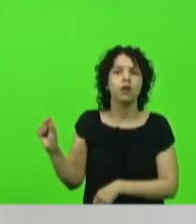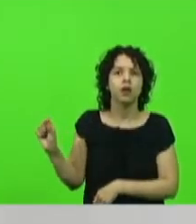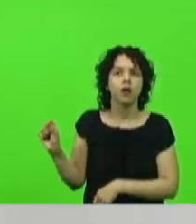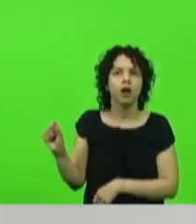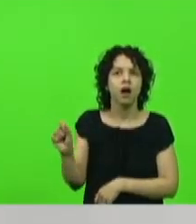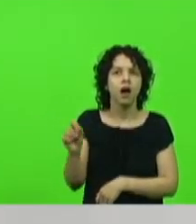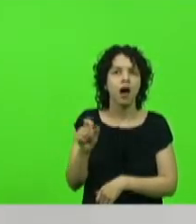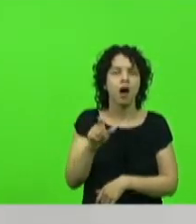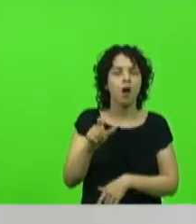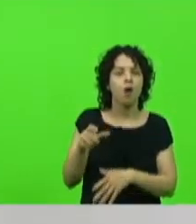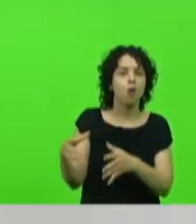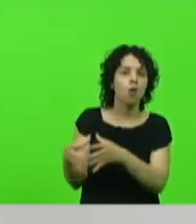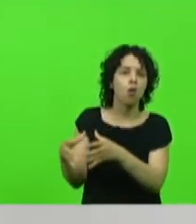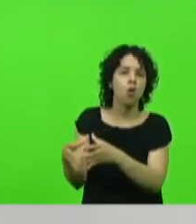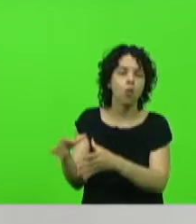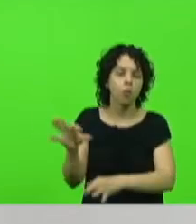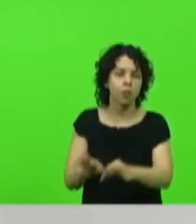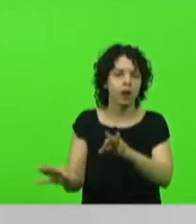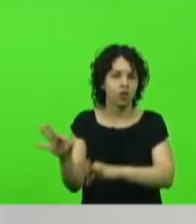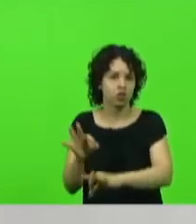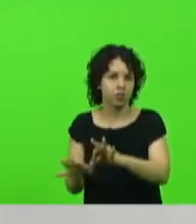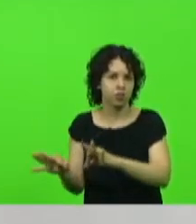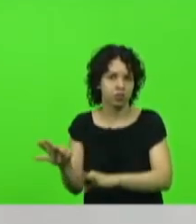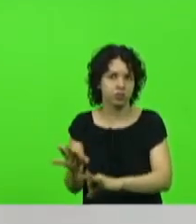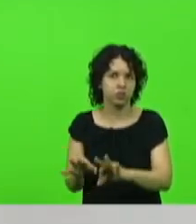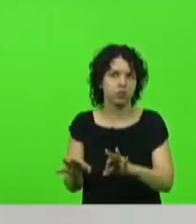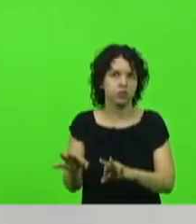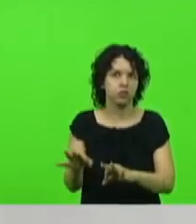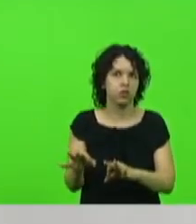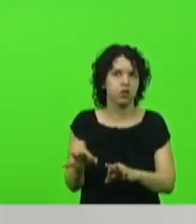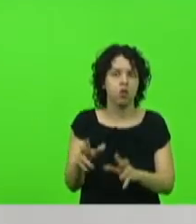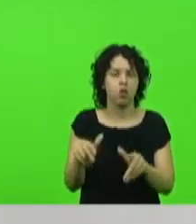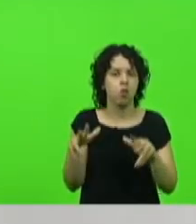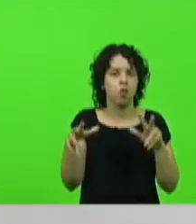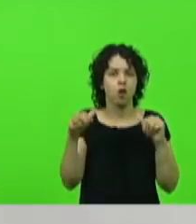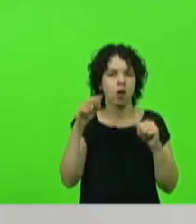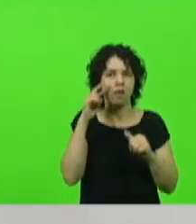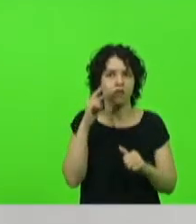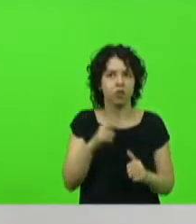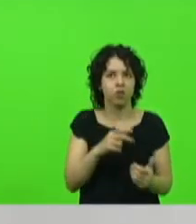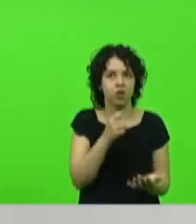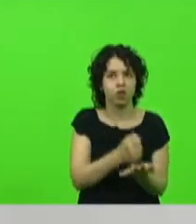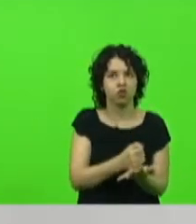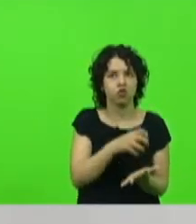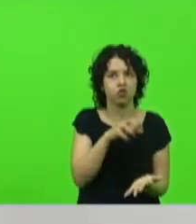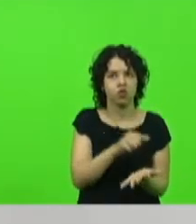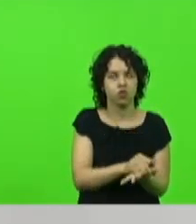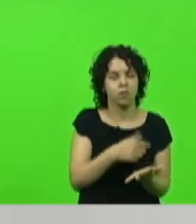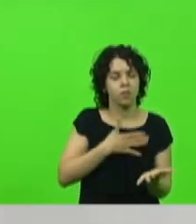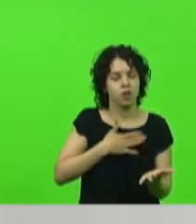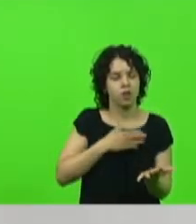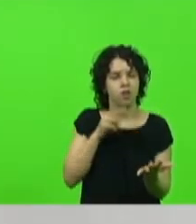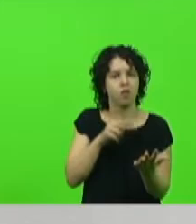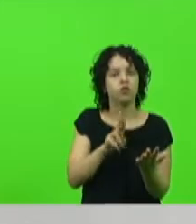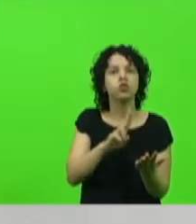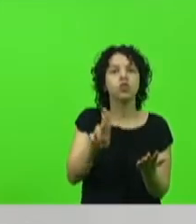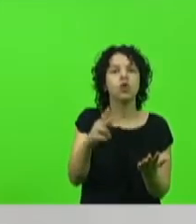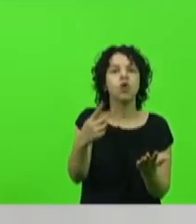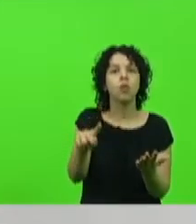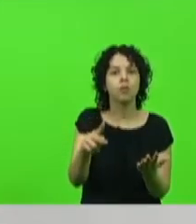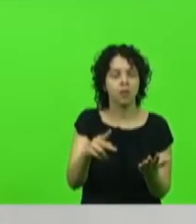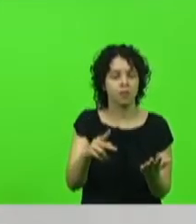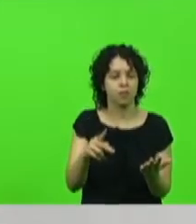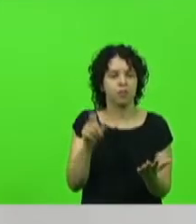o pessoal do planejamento. Eu nunca peguei um registro na minha mão e vi lá, como é que é teu nome, pessoal